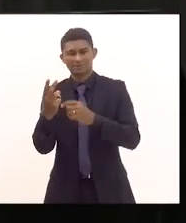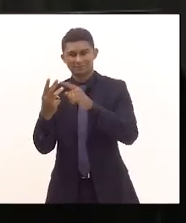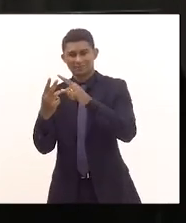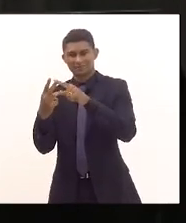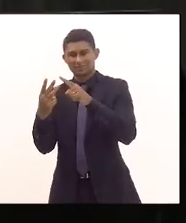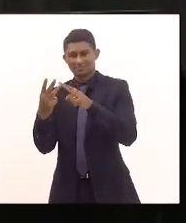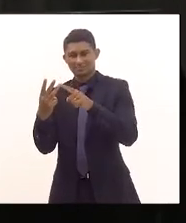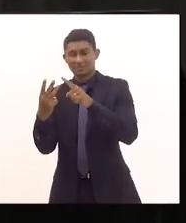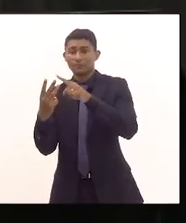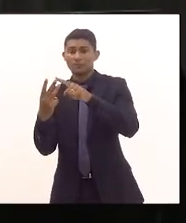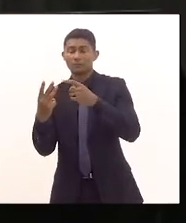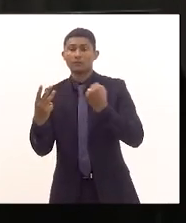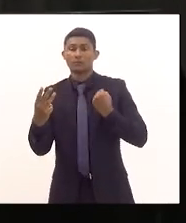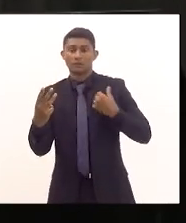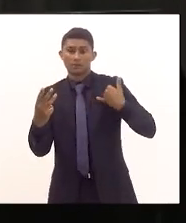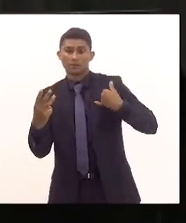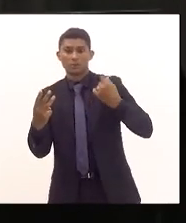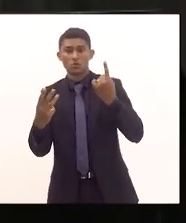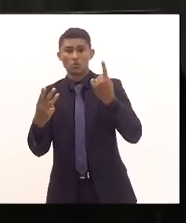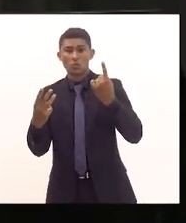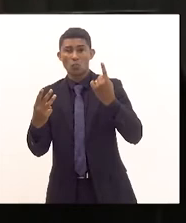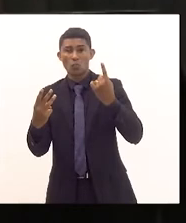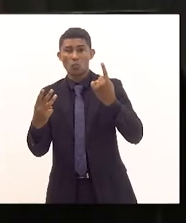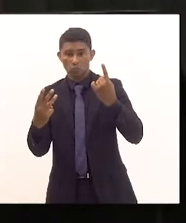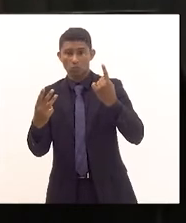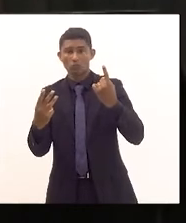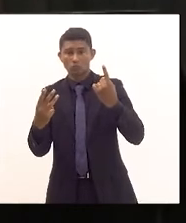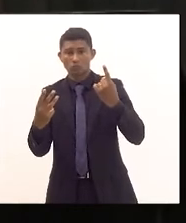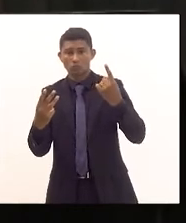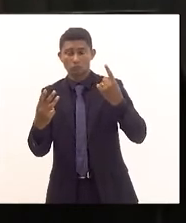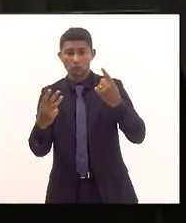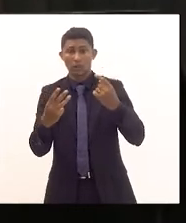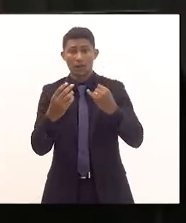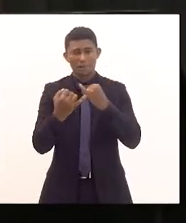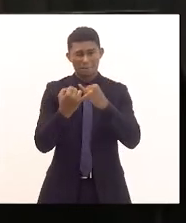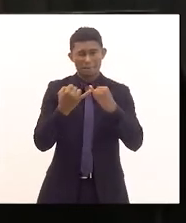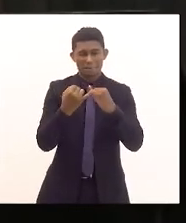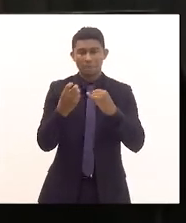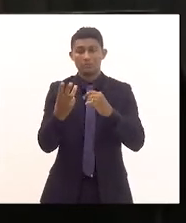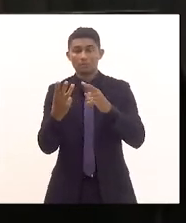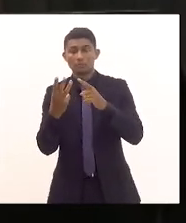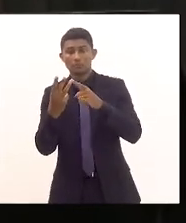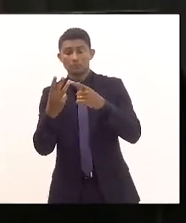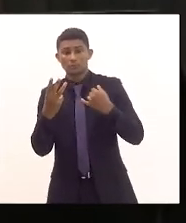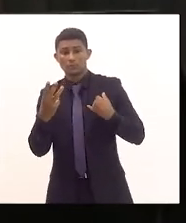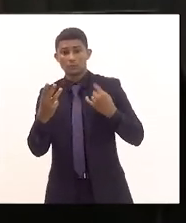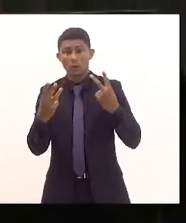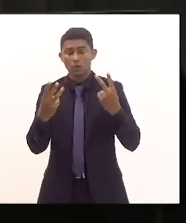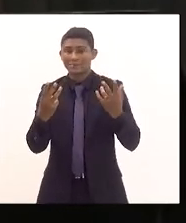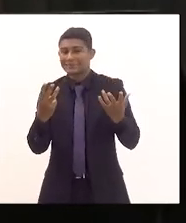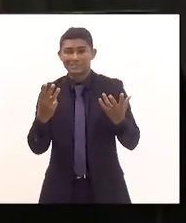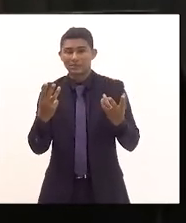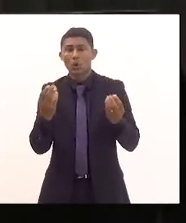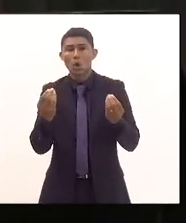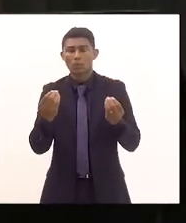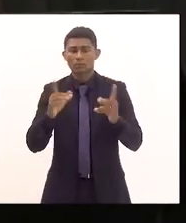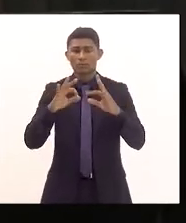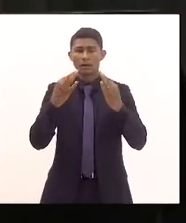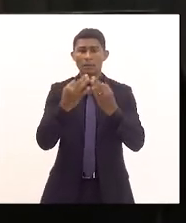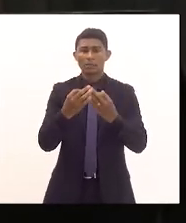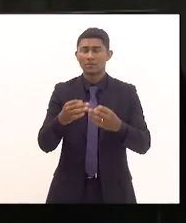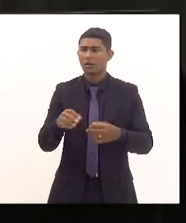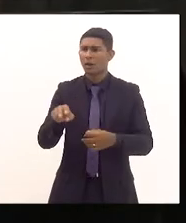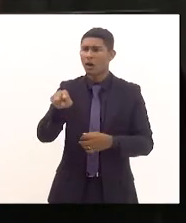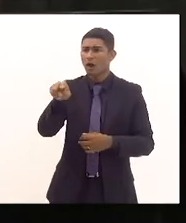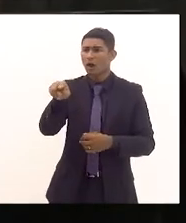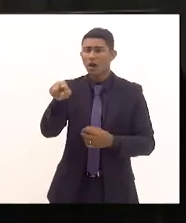ano e meio e outra de seis anos imagino aqui a dor que essa família sentiu ao ver as imagens de uma